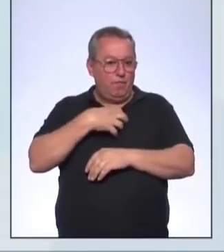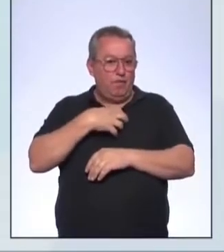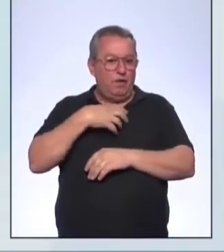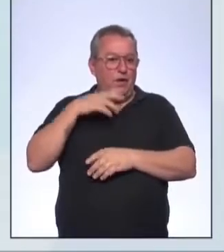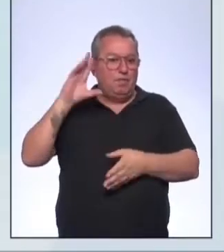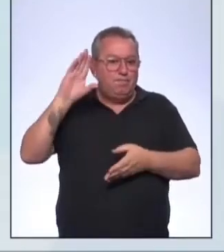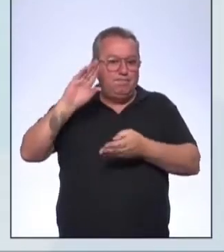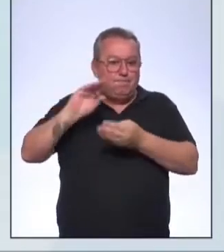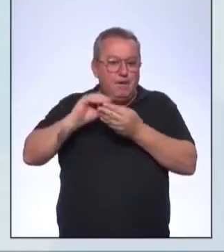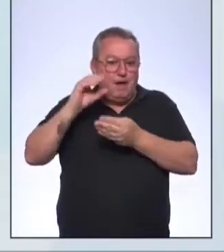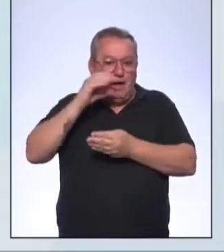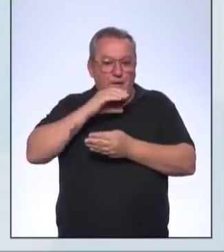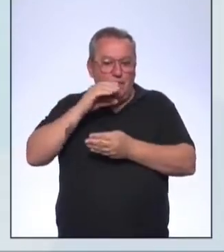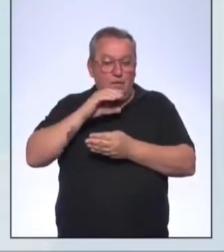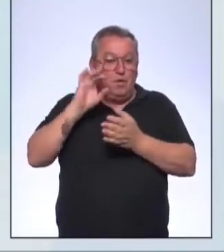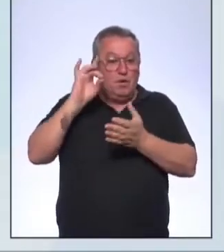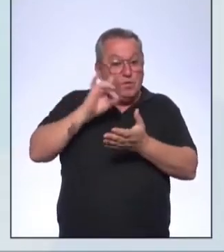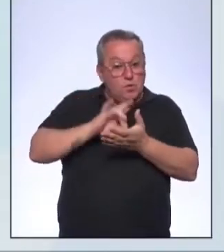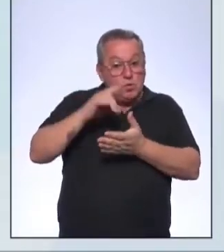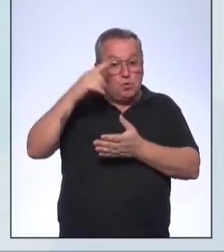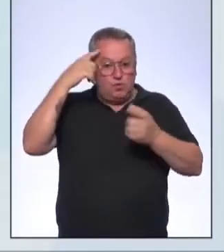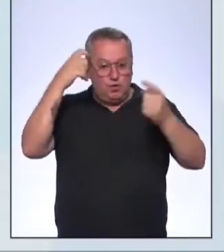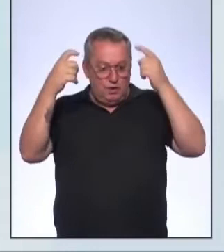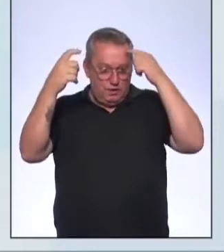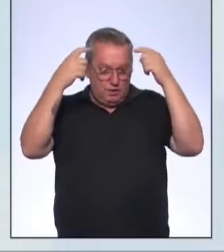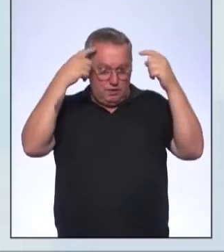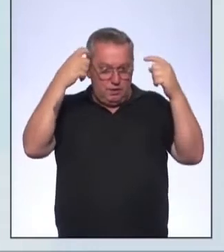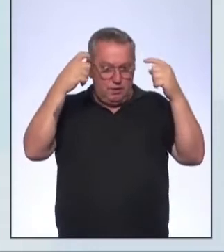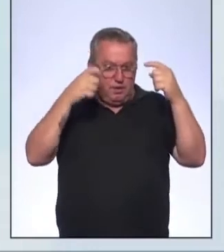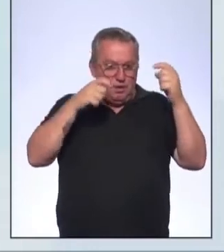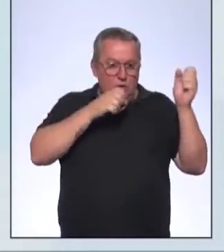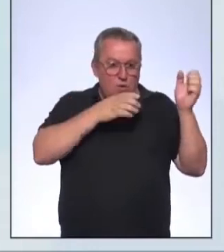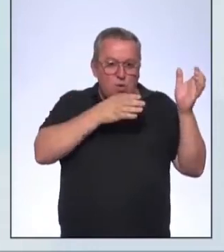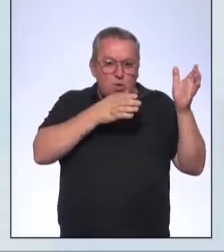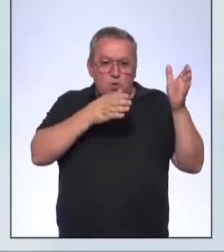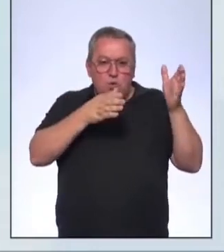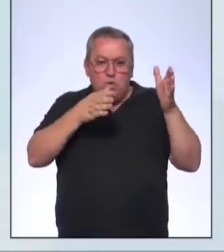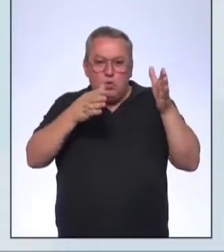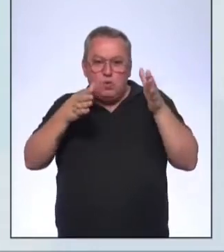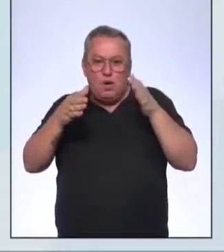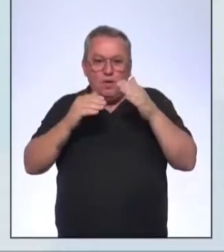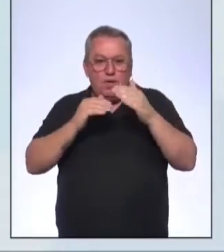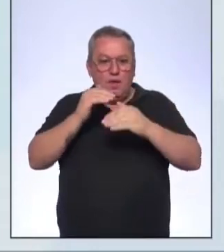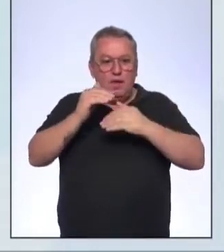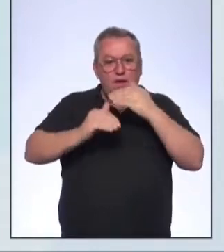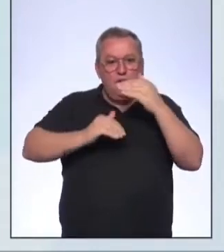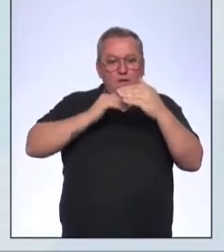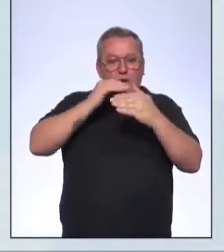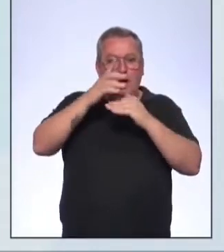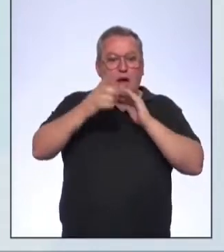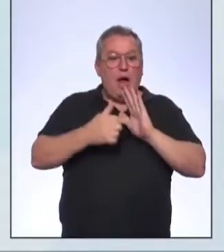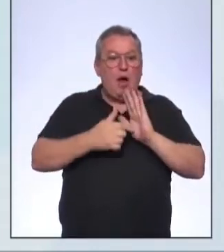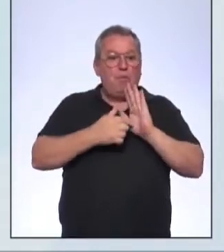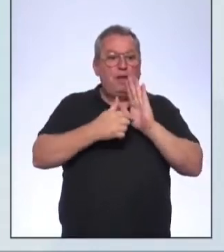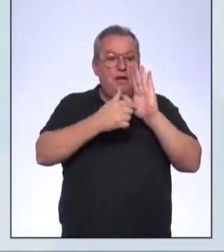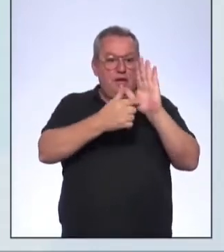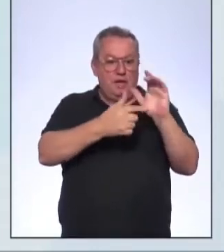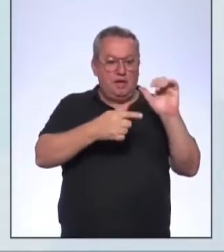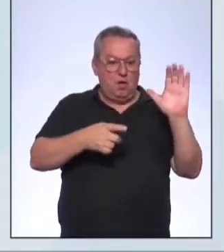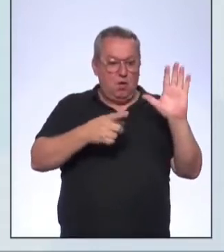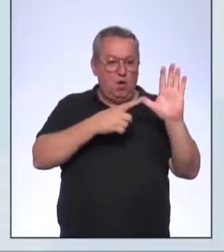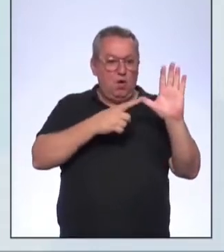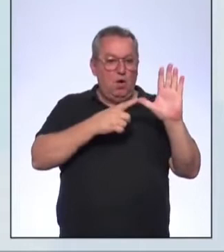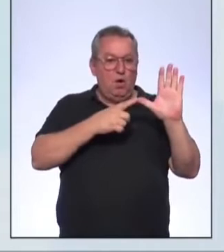narrativa curta pode ser real ou fictício e apresenta Então cinco elementos né Mônica